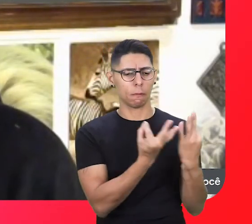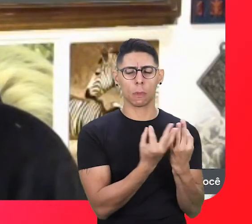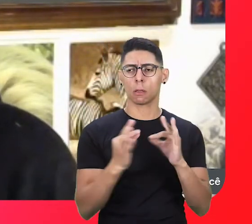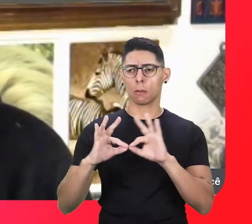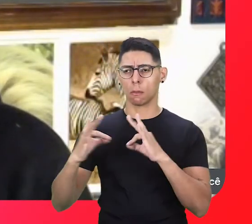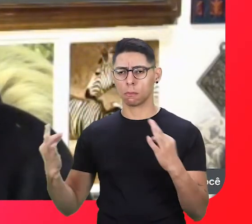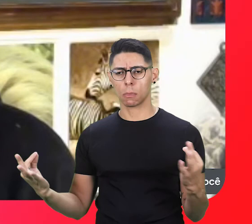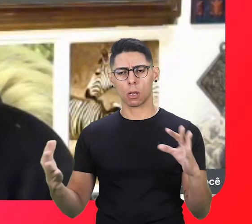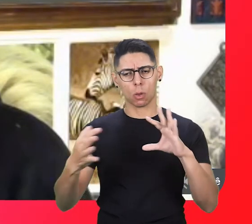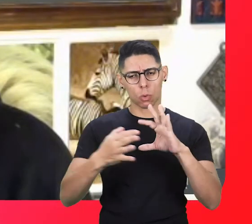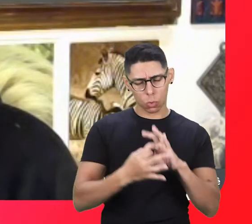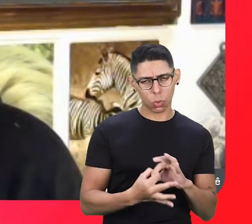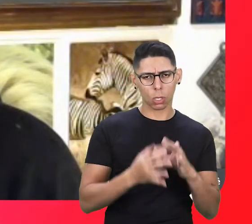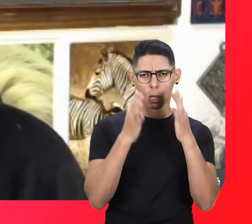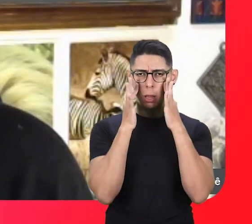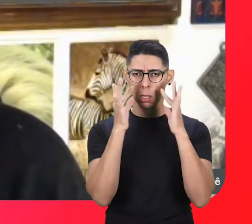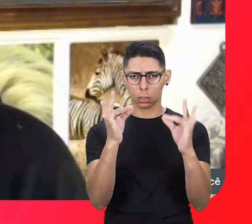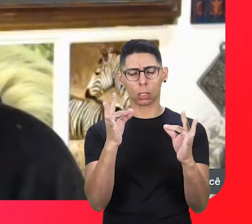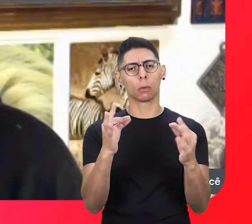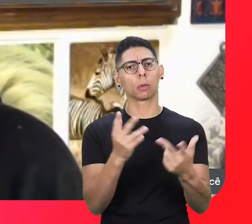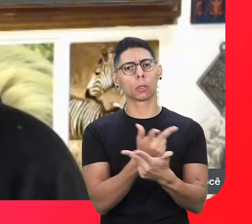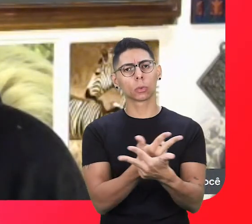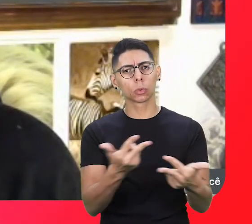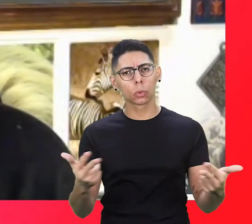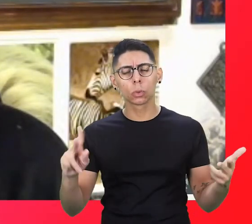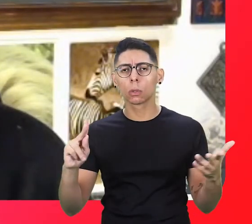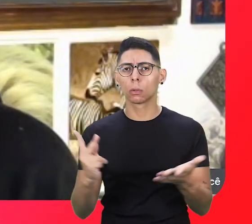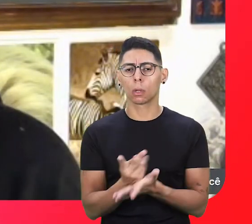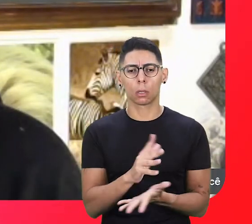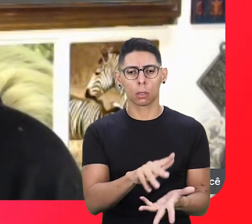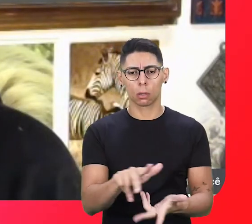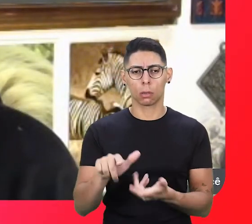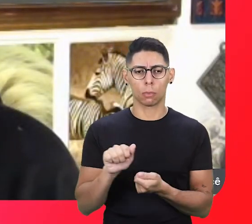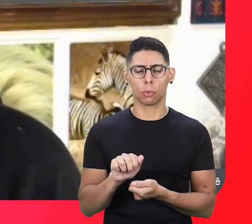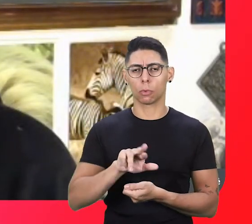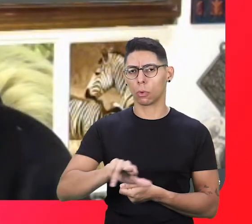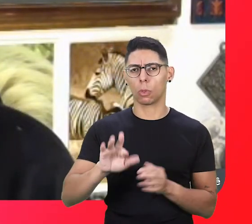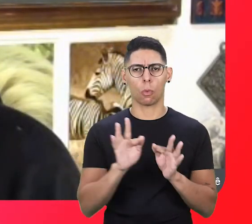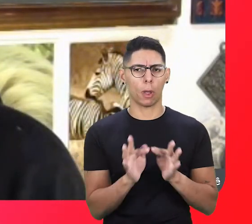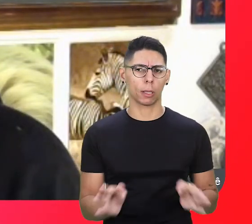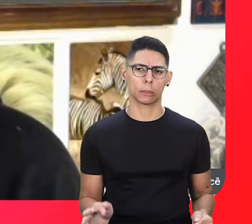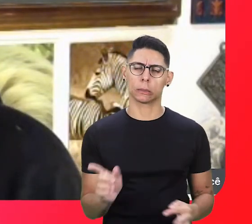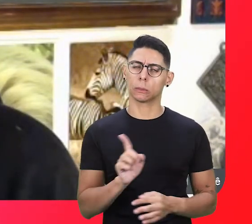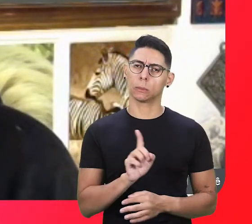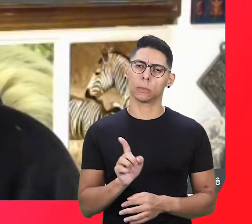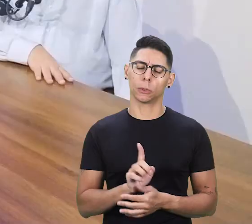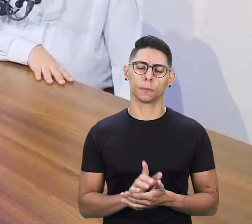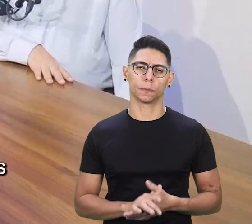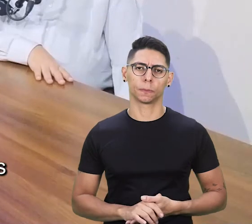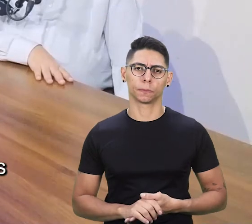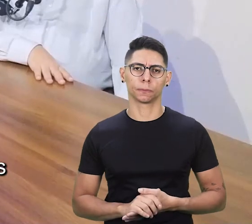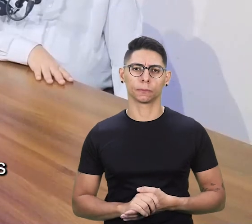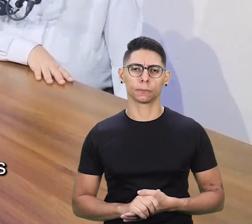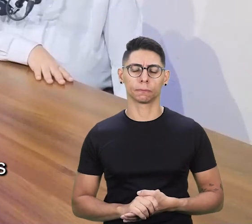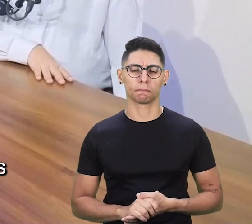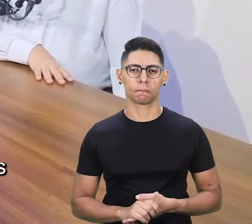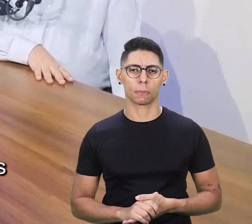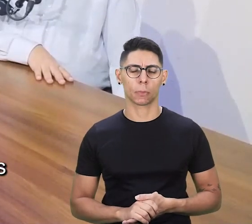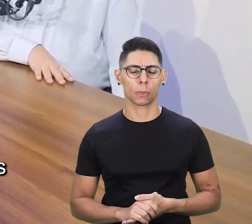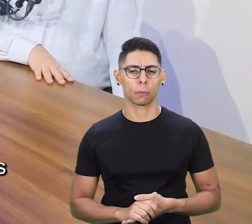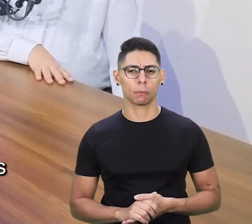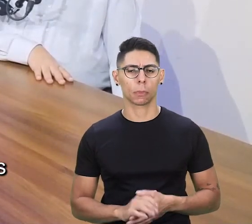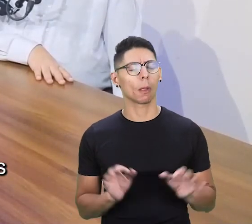atenta ao que está acontecendo no planeta, que não é simples, né? Não é uhum. simples de jeito algum. Cláudia, eu quero